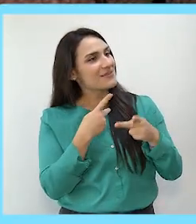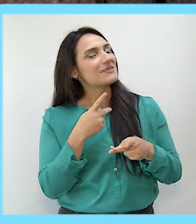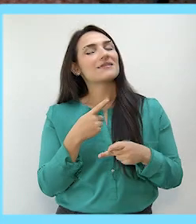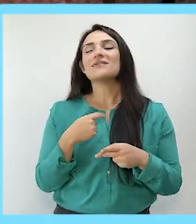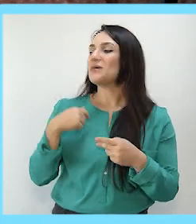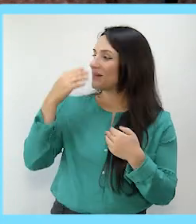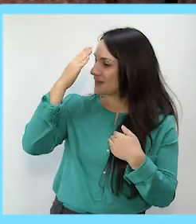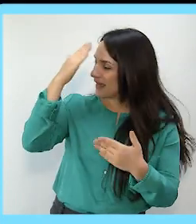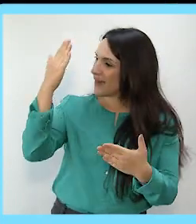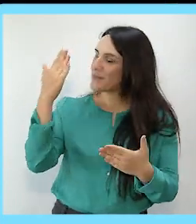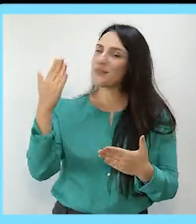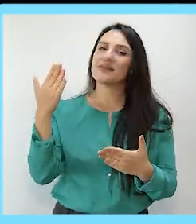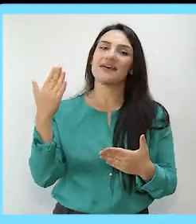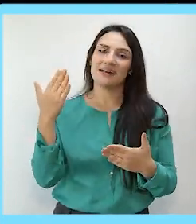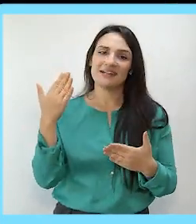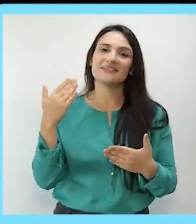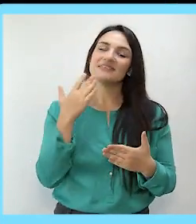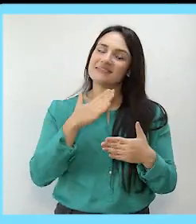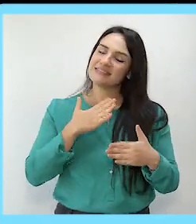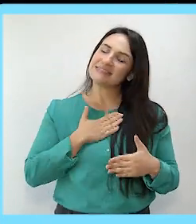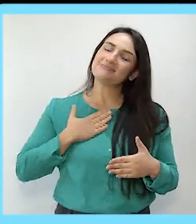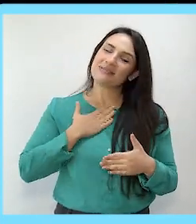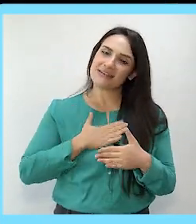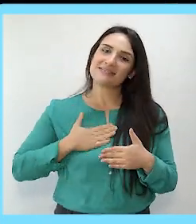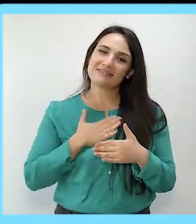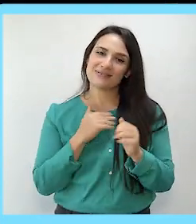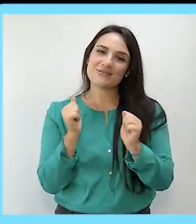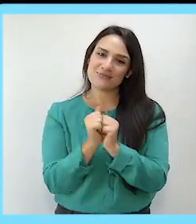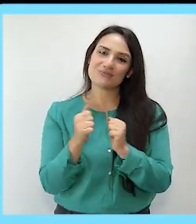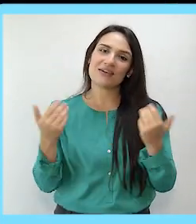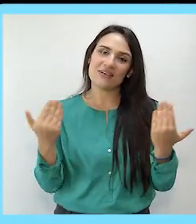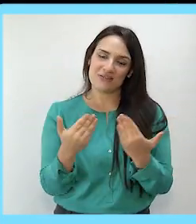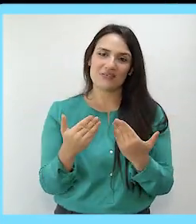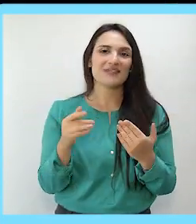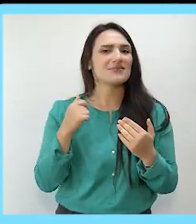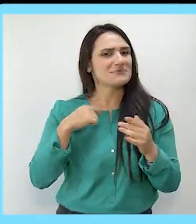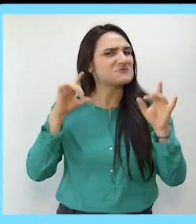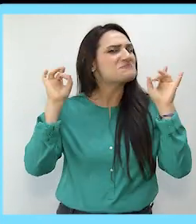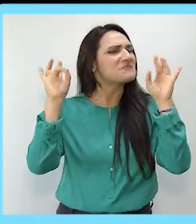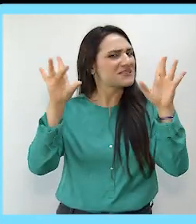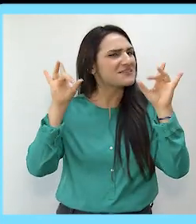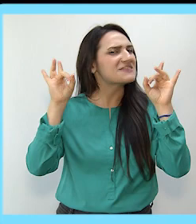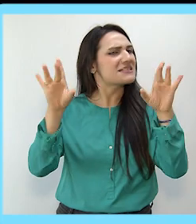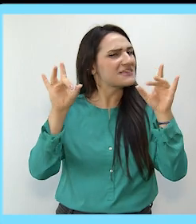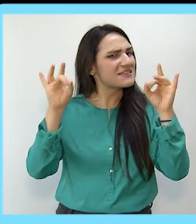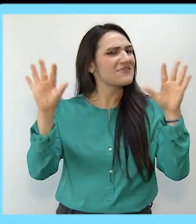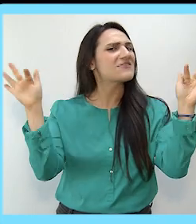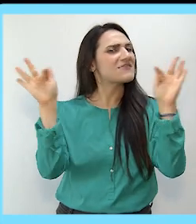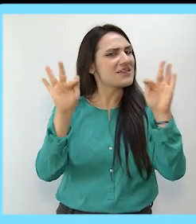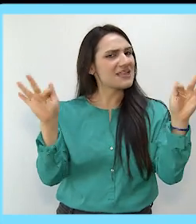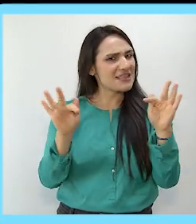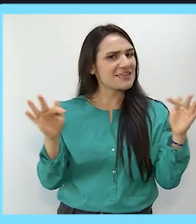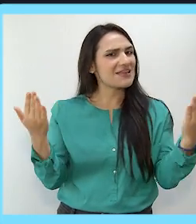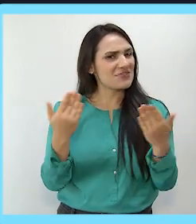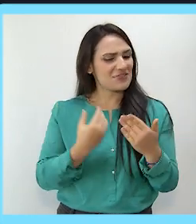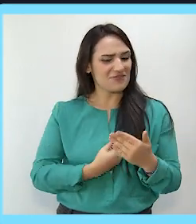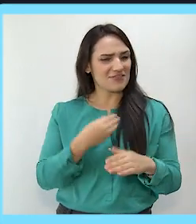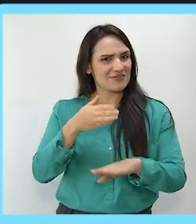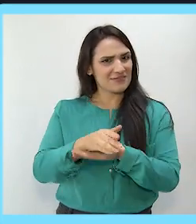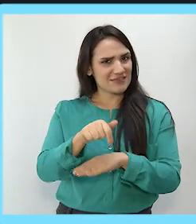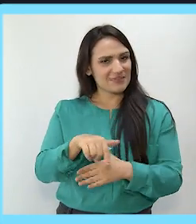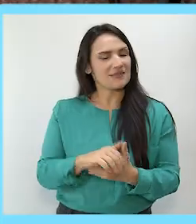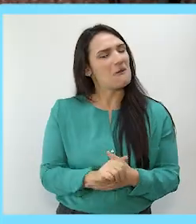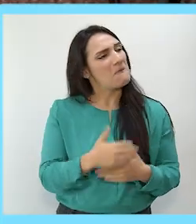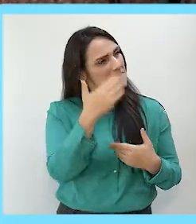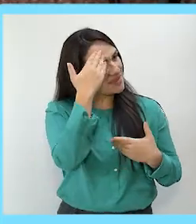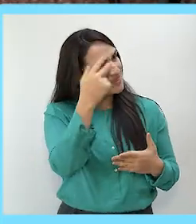Olá, muito obrigada. A alegria é toda minha de estar aqui com você, Benhor. Especialmente contente de estar aqui com você hoje. Obrigado, doutora,